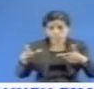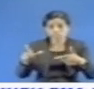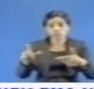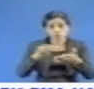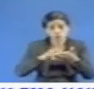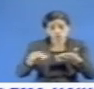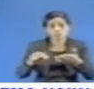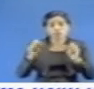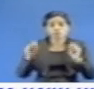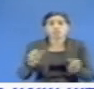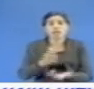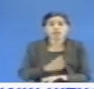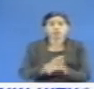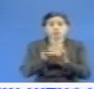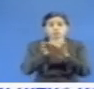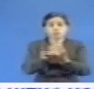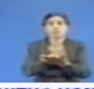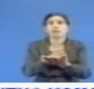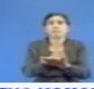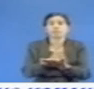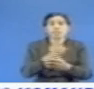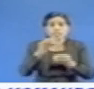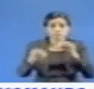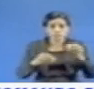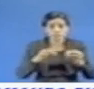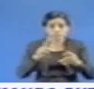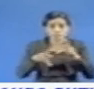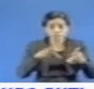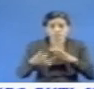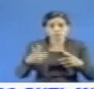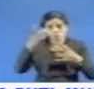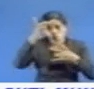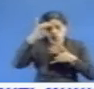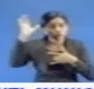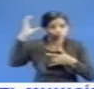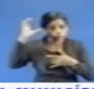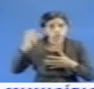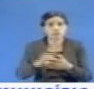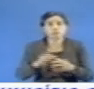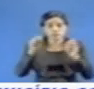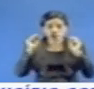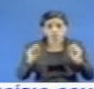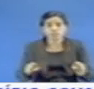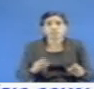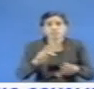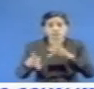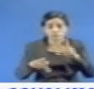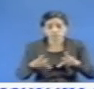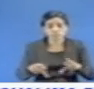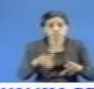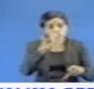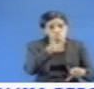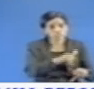ha problema le liu sernove magi ha mental saúde mental no mos bele mos e man be maka foi da down e ha covid né